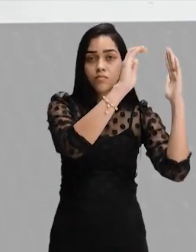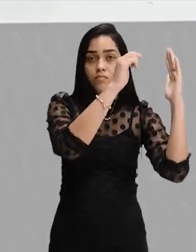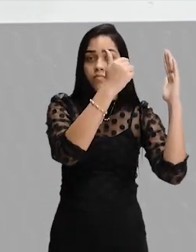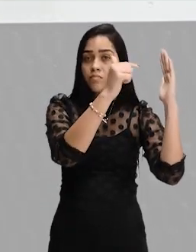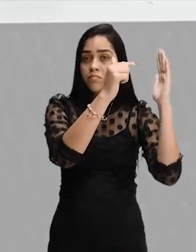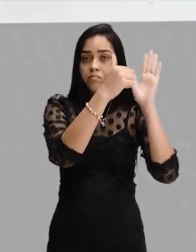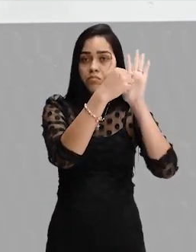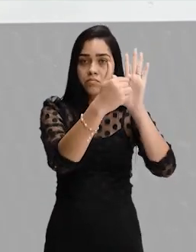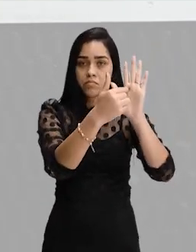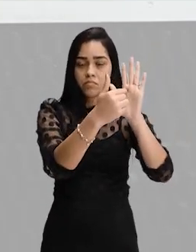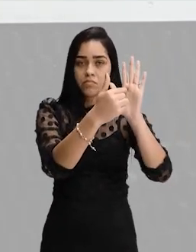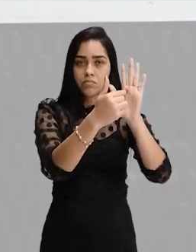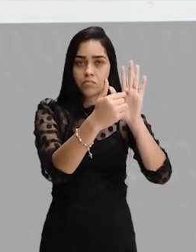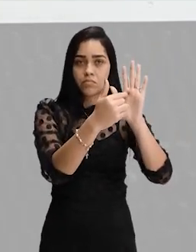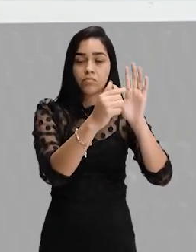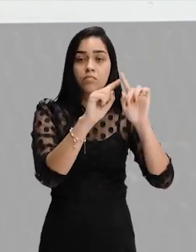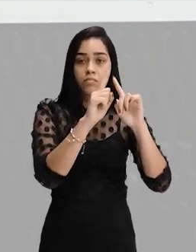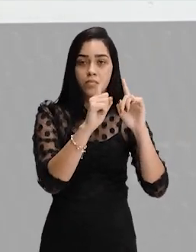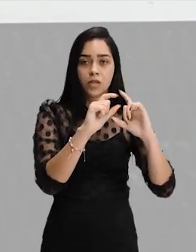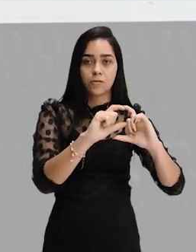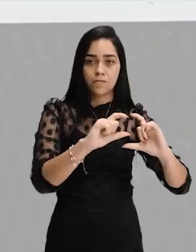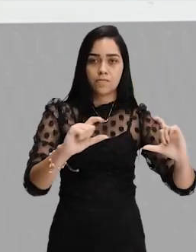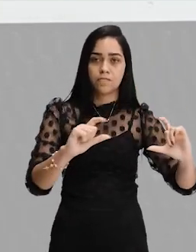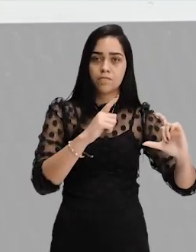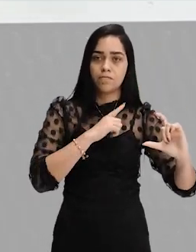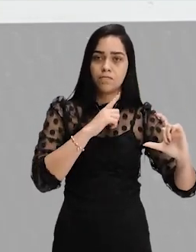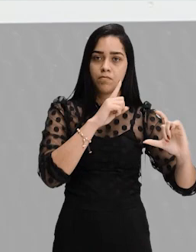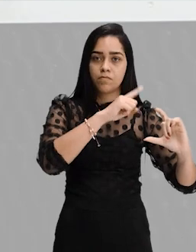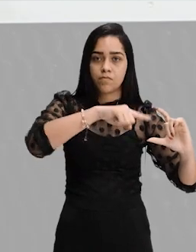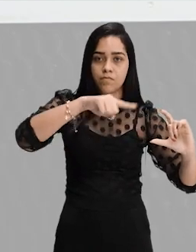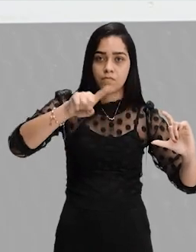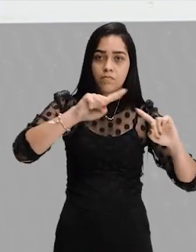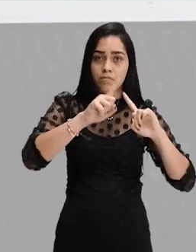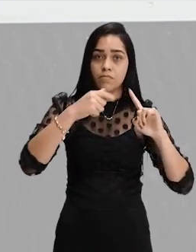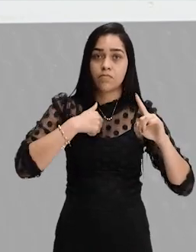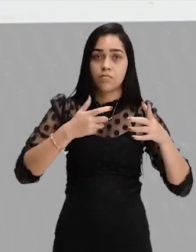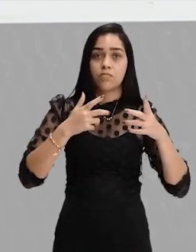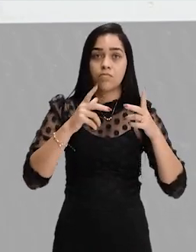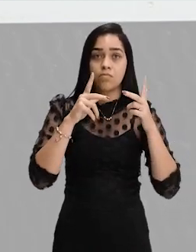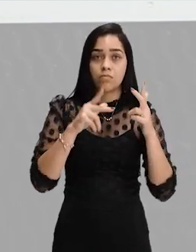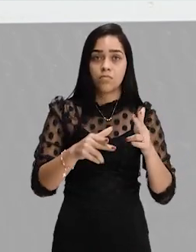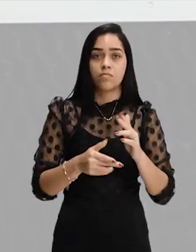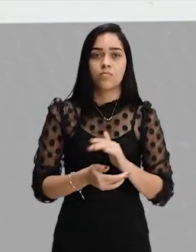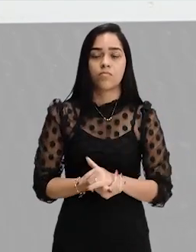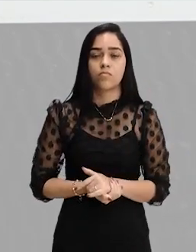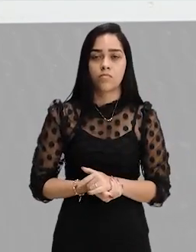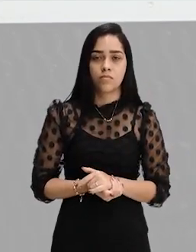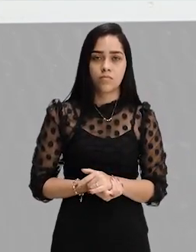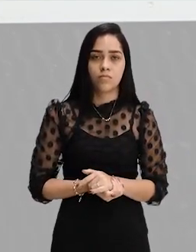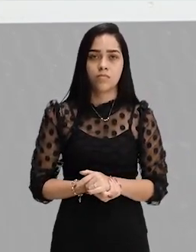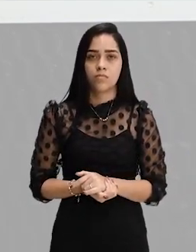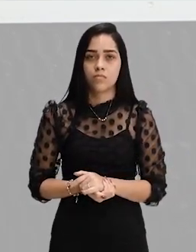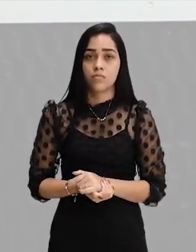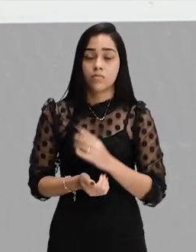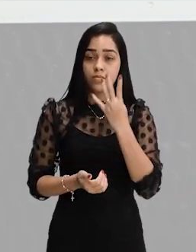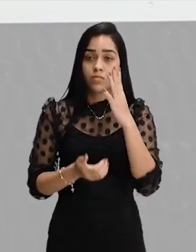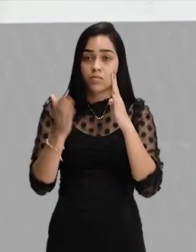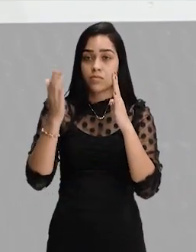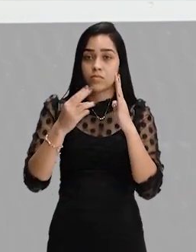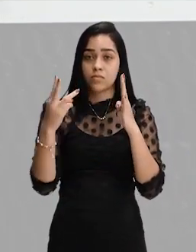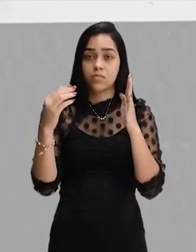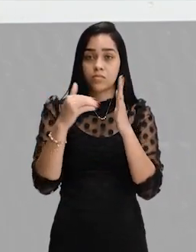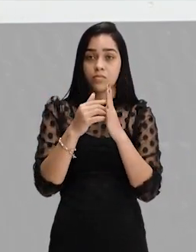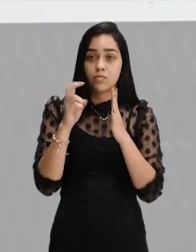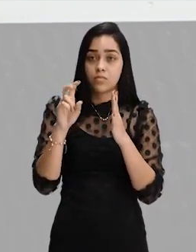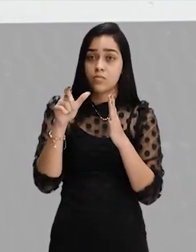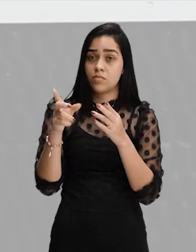está destacado em cima, mas está destacado embaixo. Mas eu quero os dois. Ora, de 4/3 a